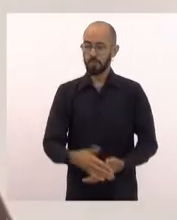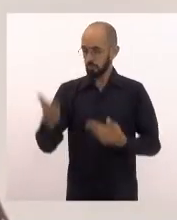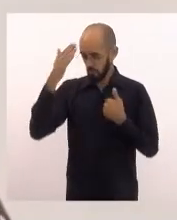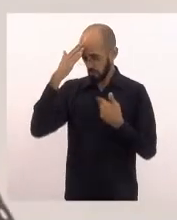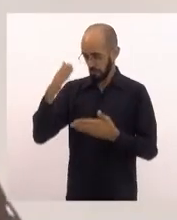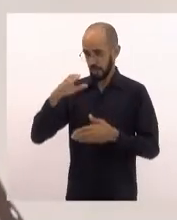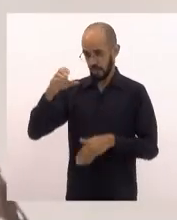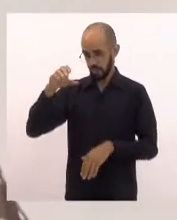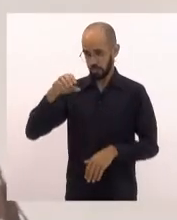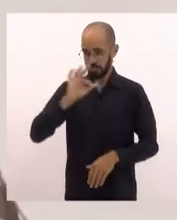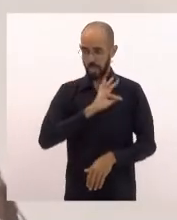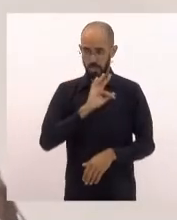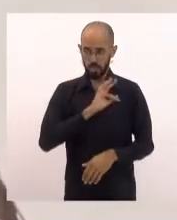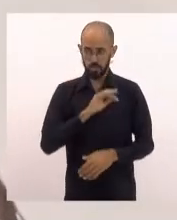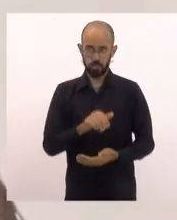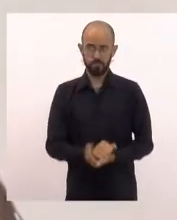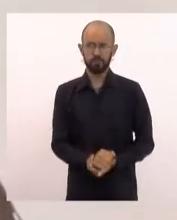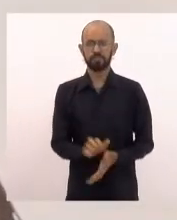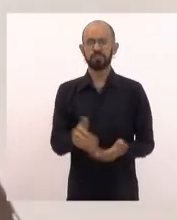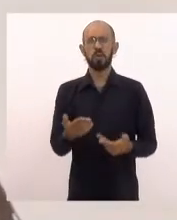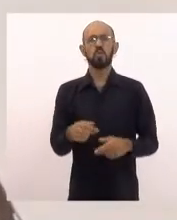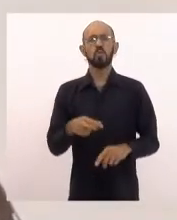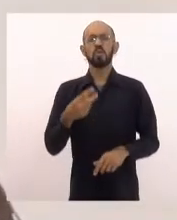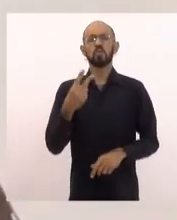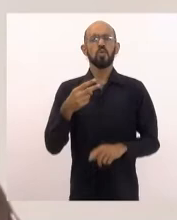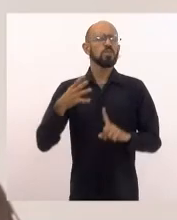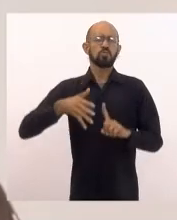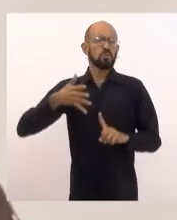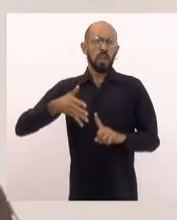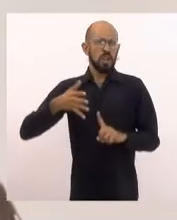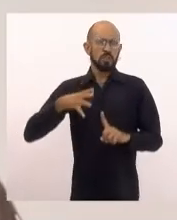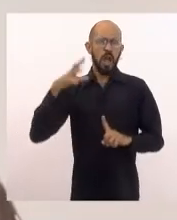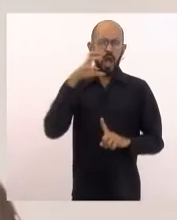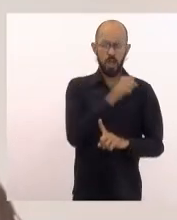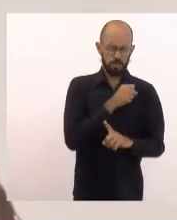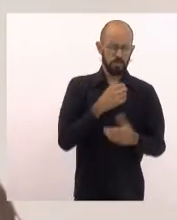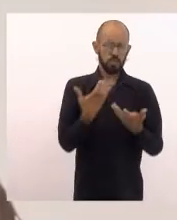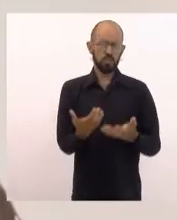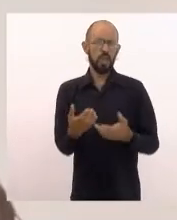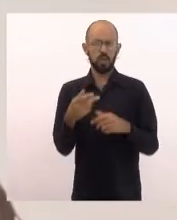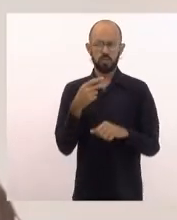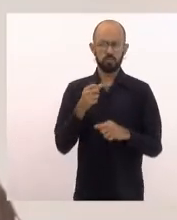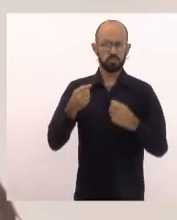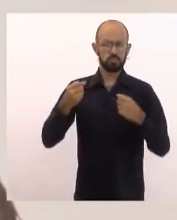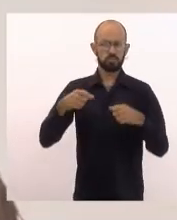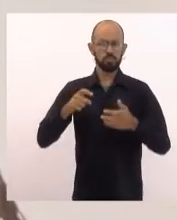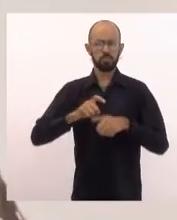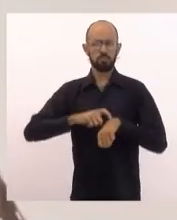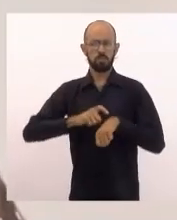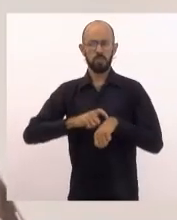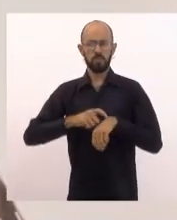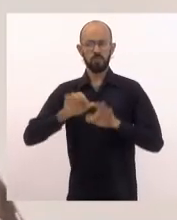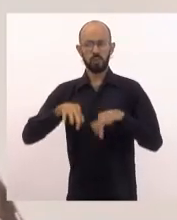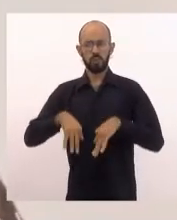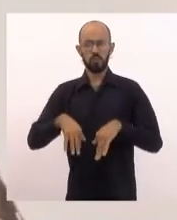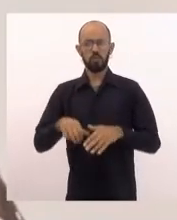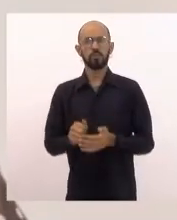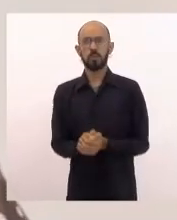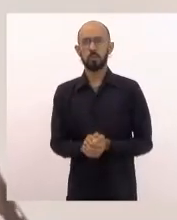Rocha. São duas falas bem rápidas que eu quero registrar agora nesse expediente final. Uma